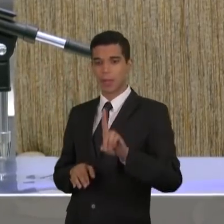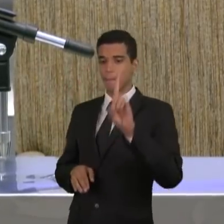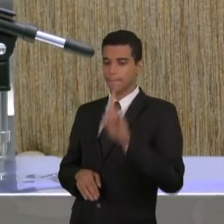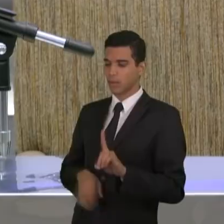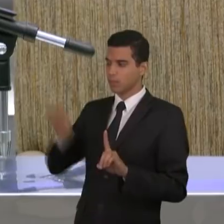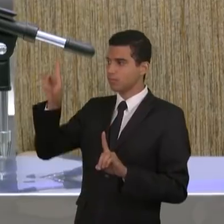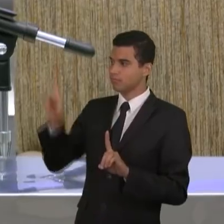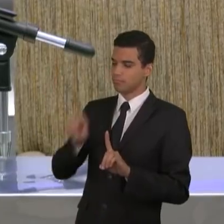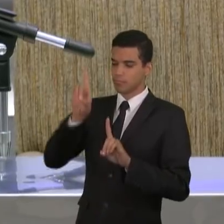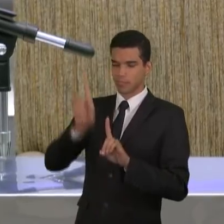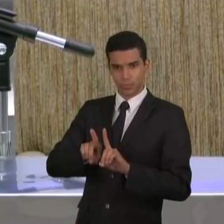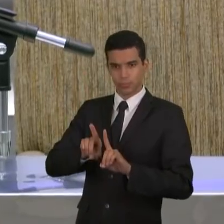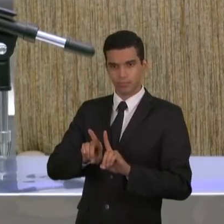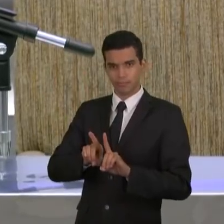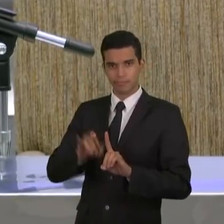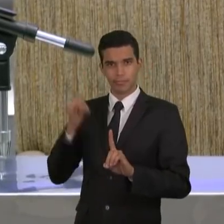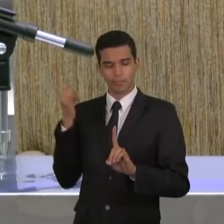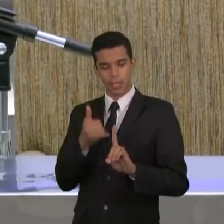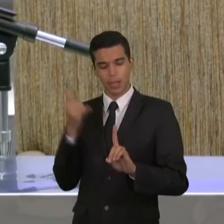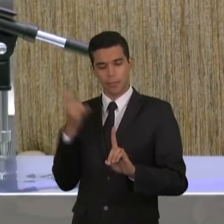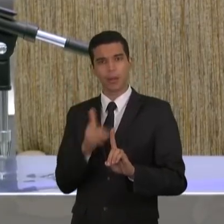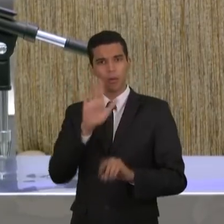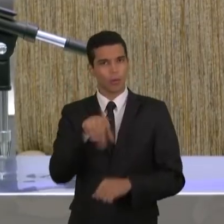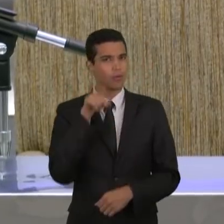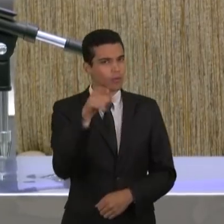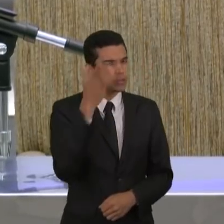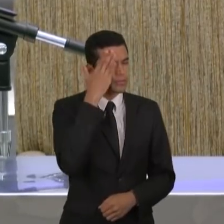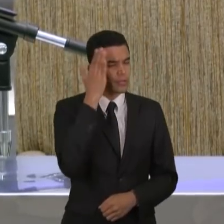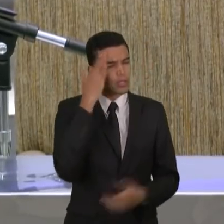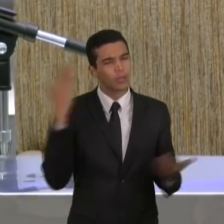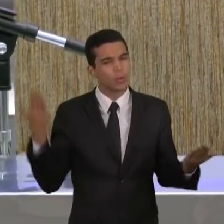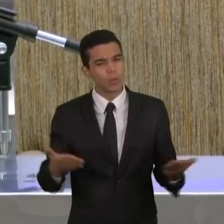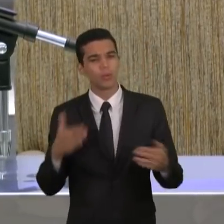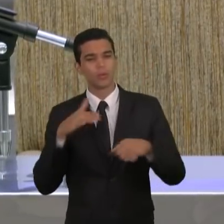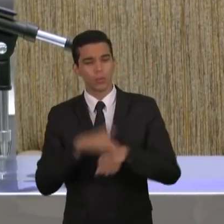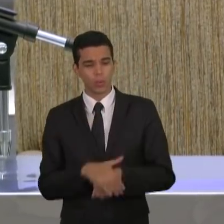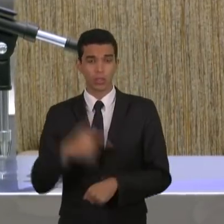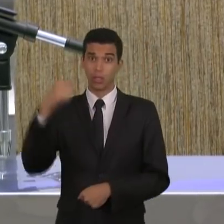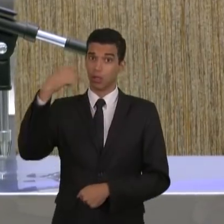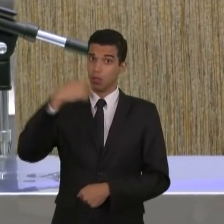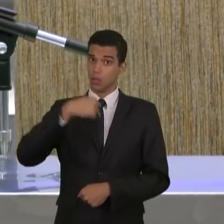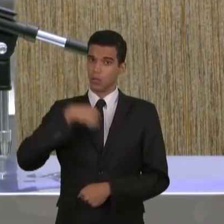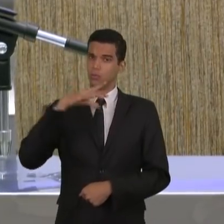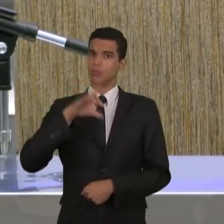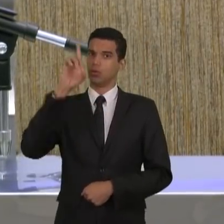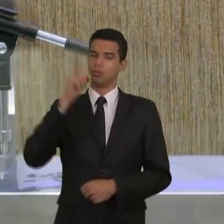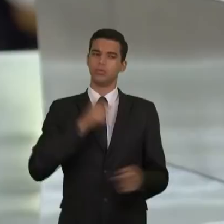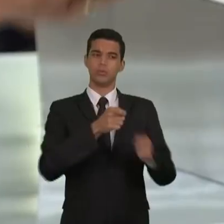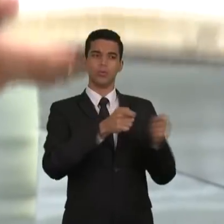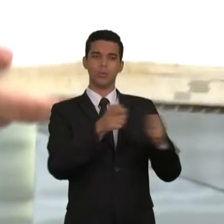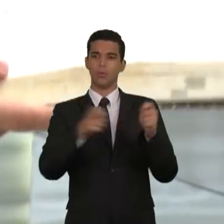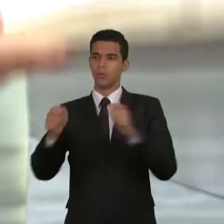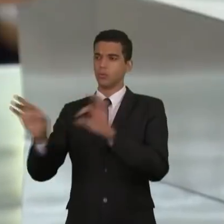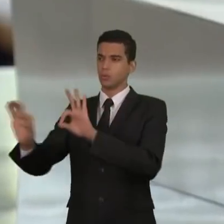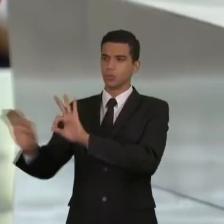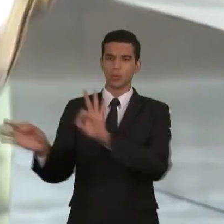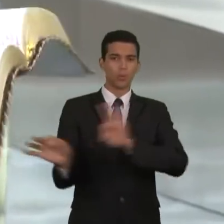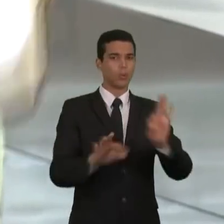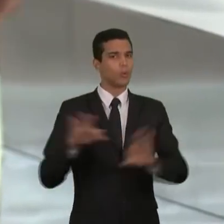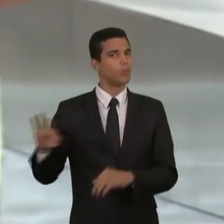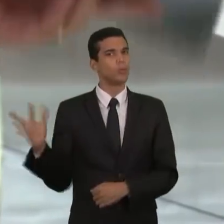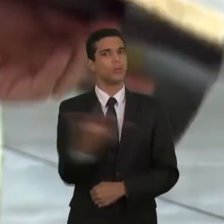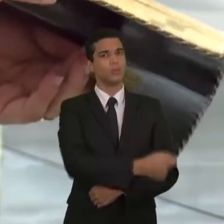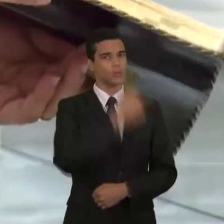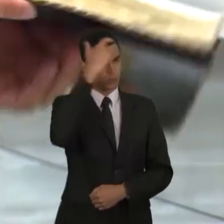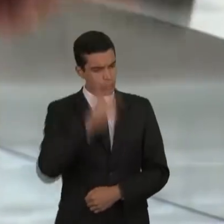lição de idade Aqui Esta Noite pela palavra ali você vai entender Aqui Esta Noite de que quem está no controle sou eu quem manda sou eu fiquei